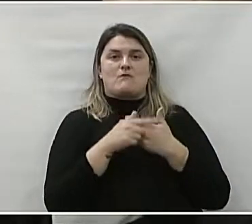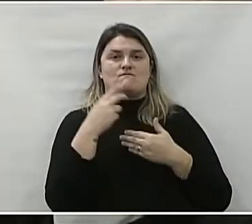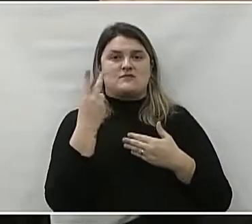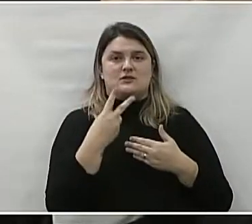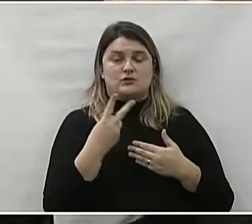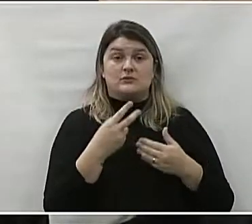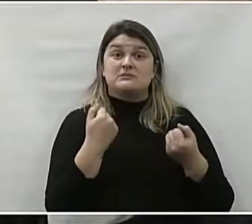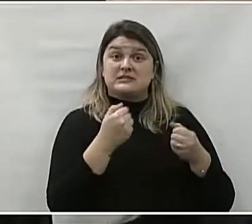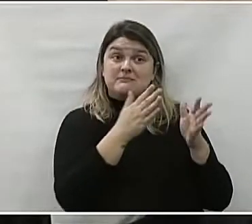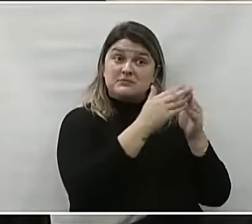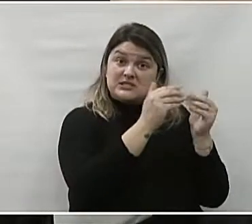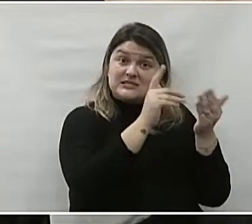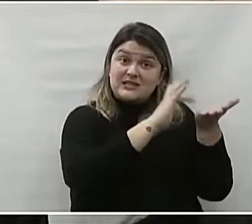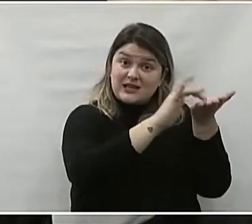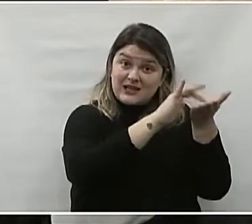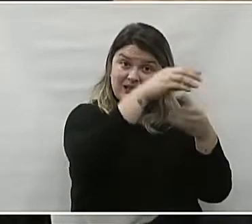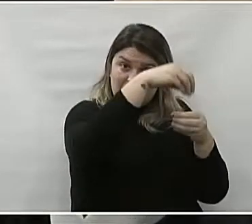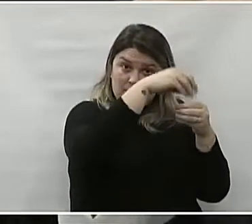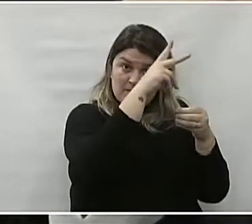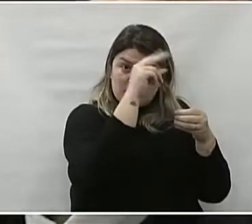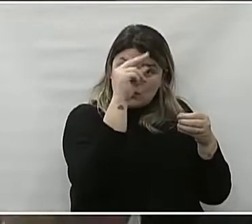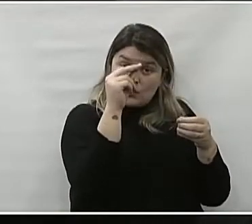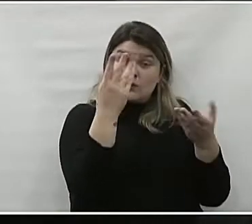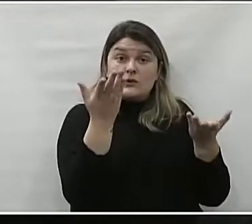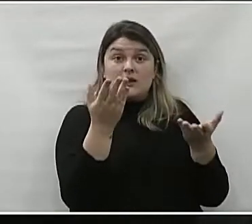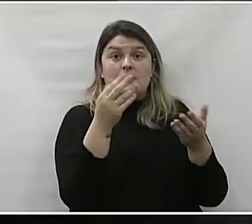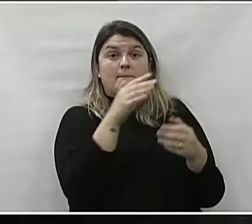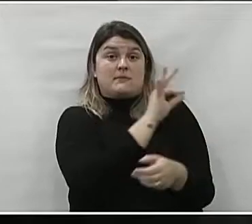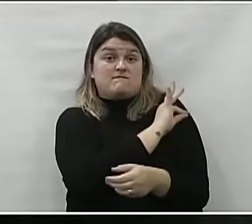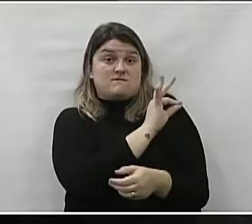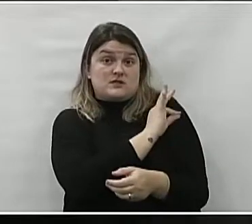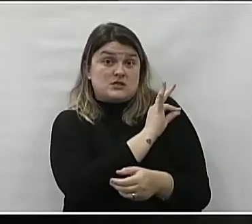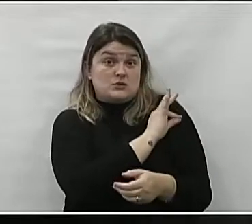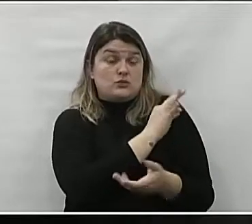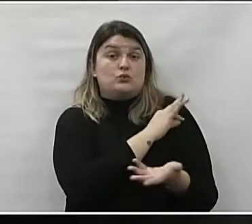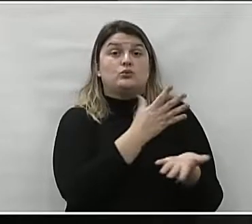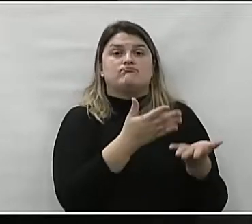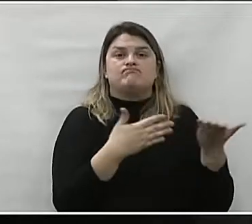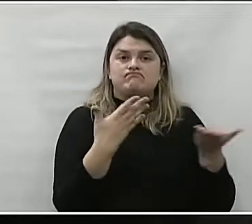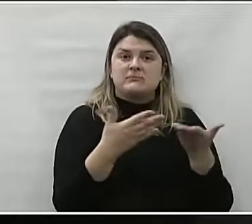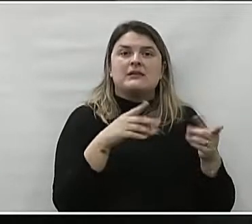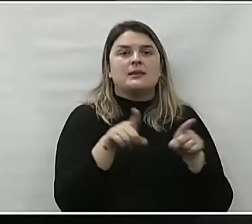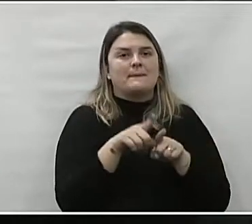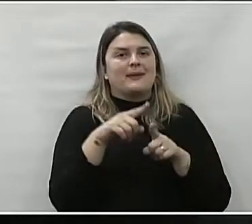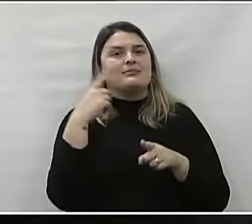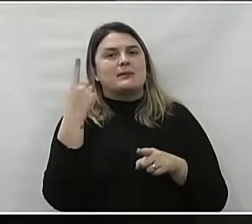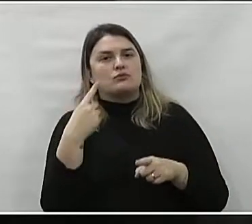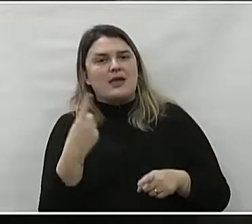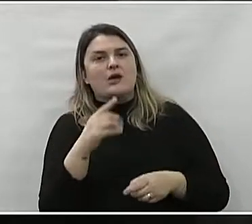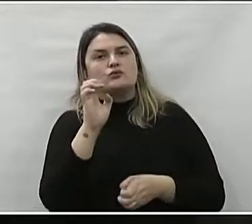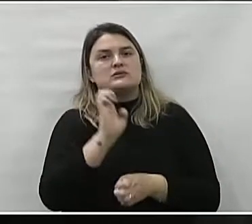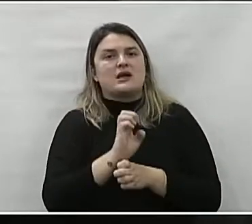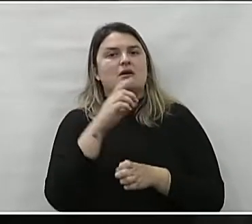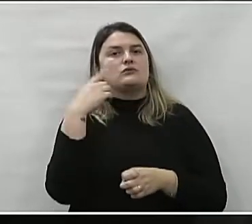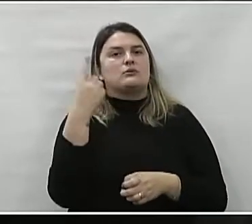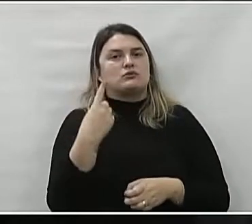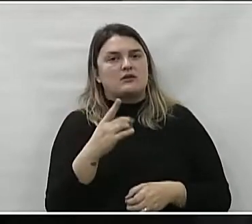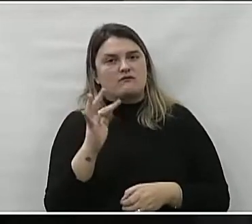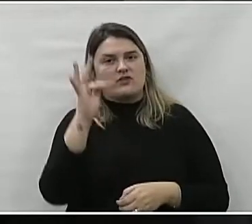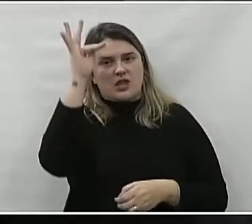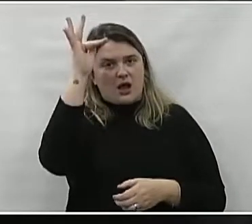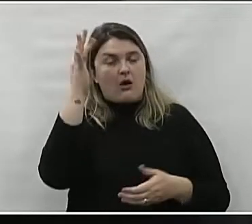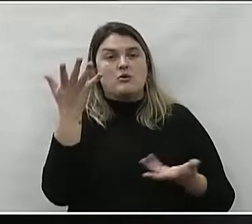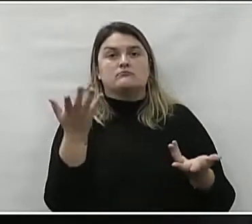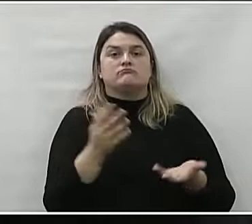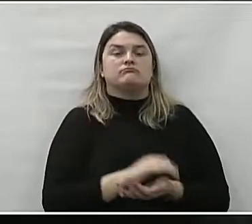Depende aí de secretarias depende do Poder Executivo e de Deputados na estaduais federais quando se